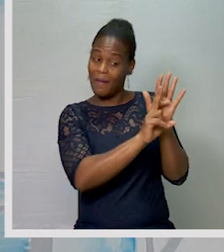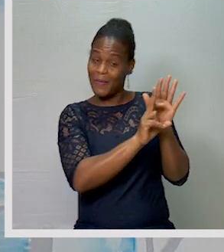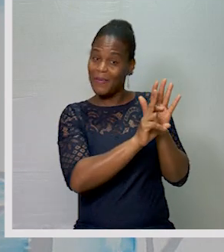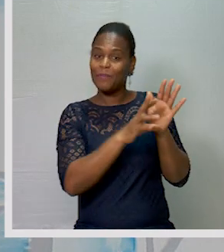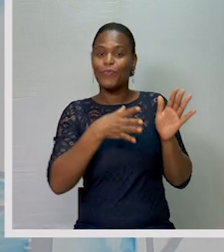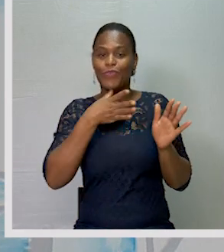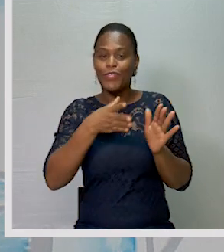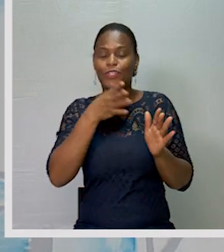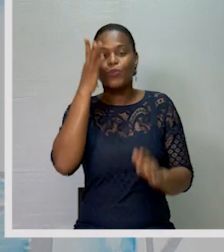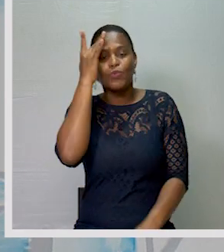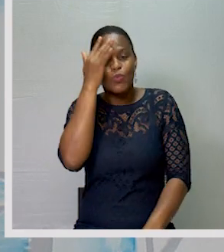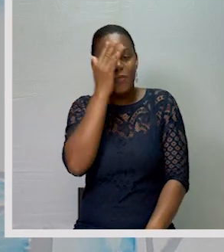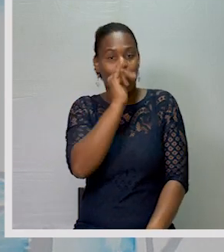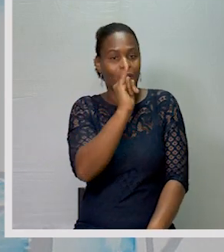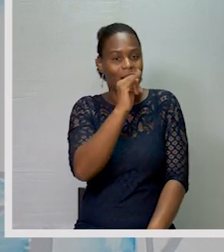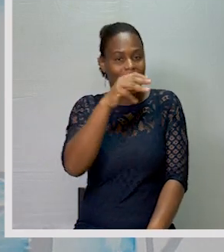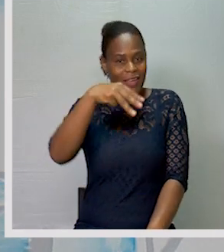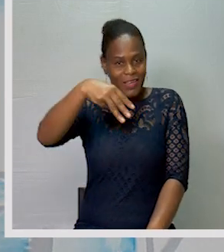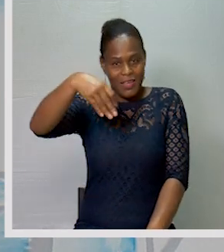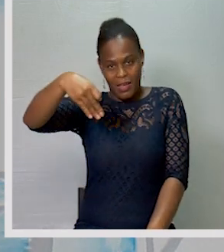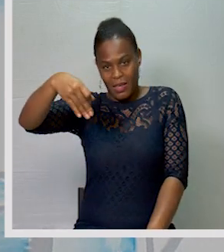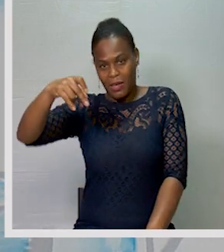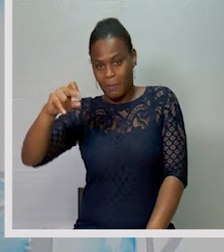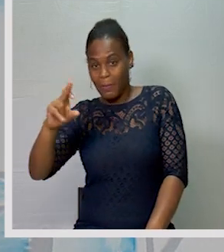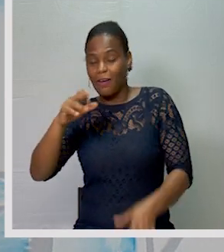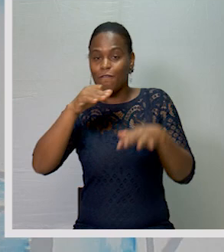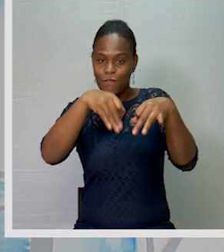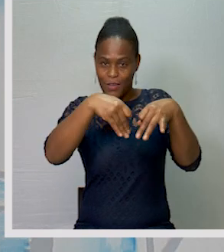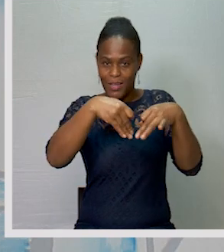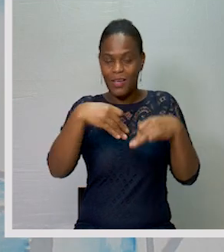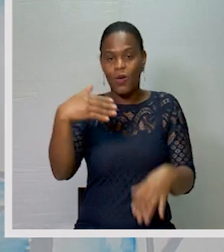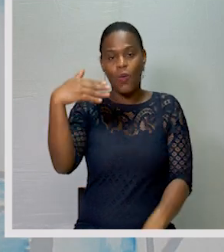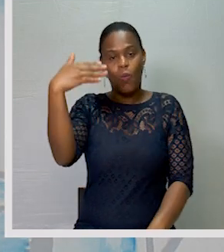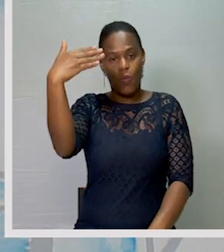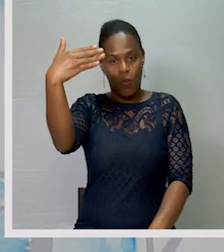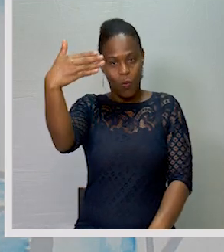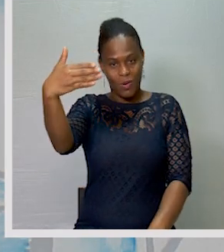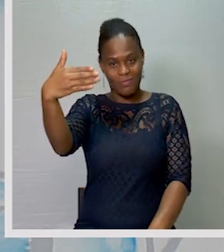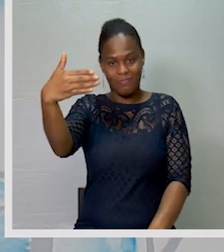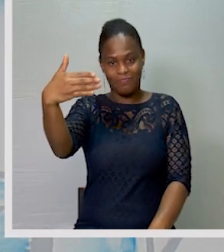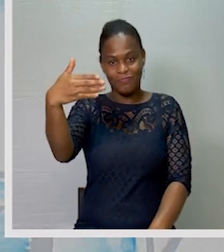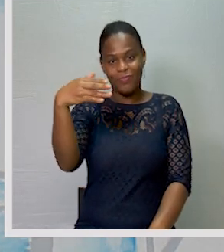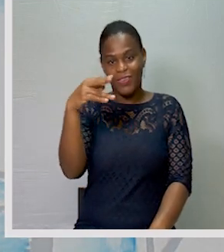aquela regra que diz-nos que os números ímpares terminam em 1,